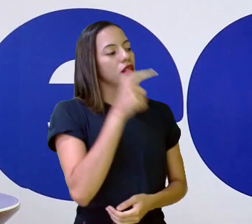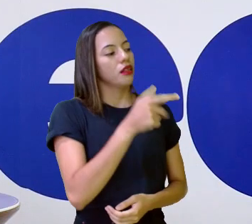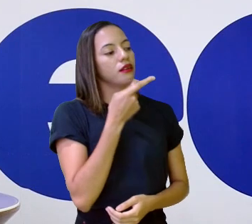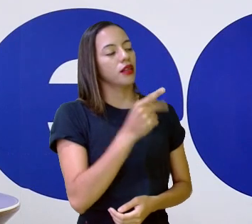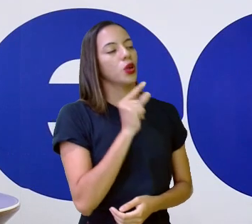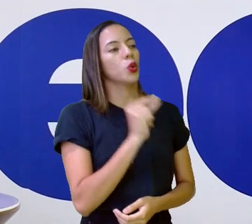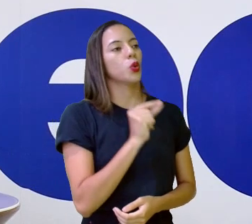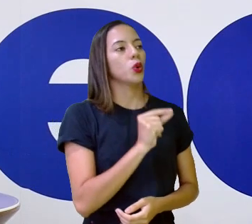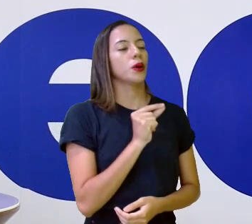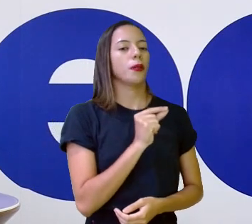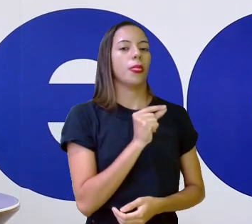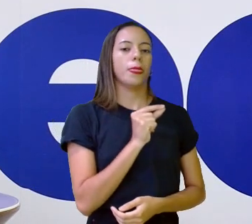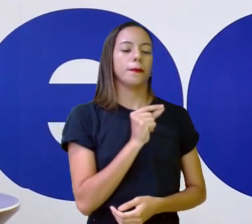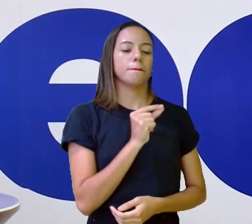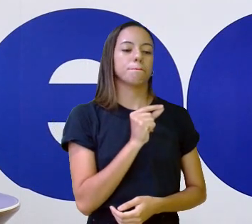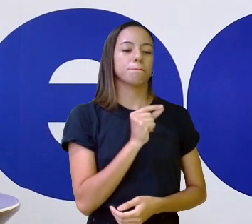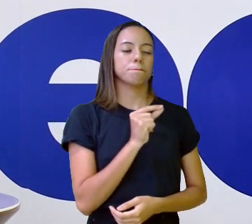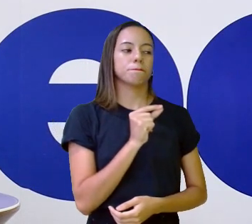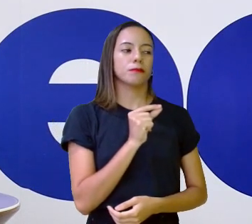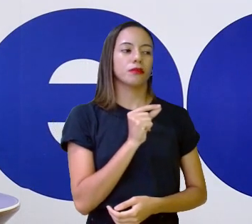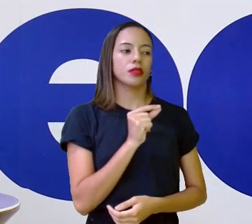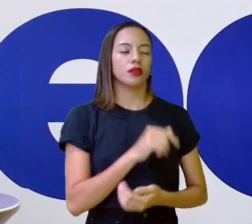professora Adriana, Sim. que a gente,